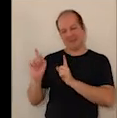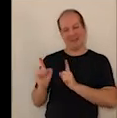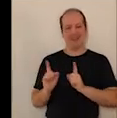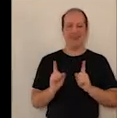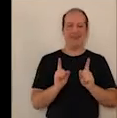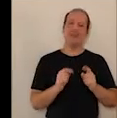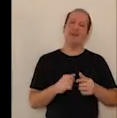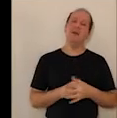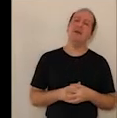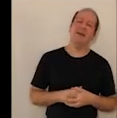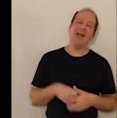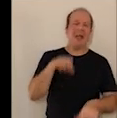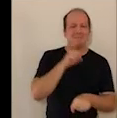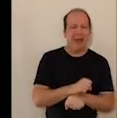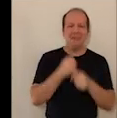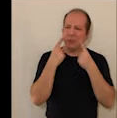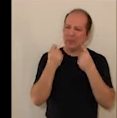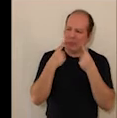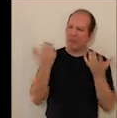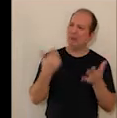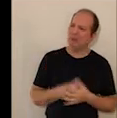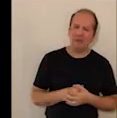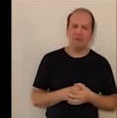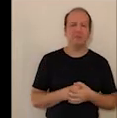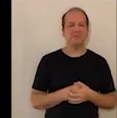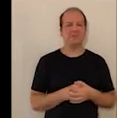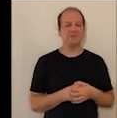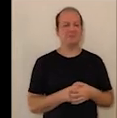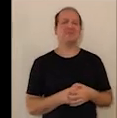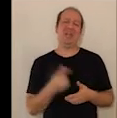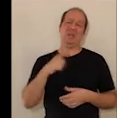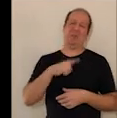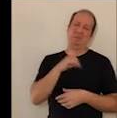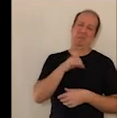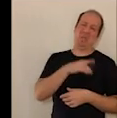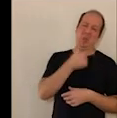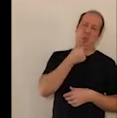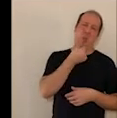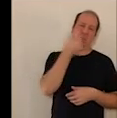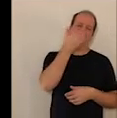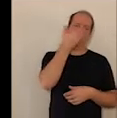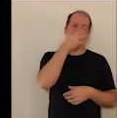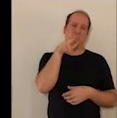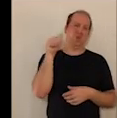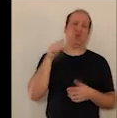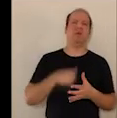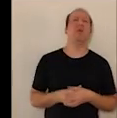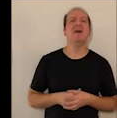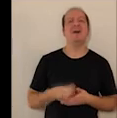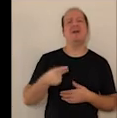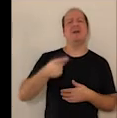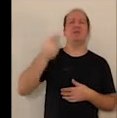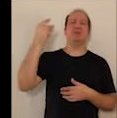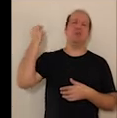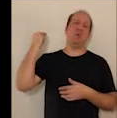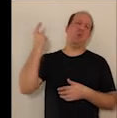Vamos, pare com essa choradeira. O que hão de pensar? Eu tenho medo desse homem que nunca vi. Há muito tempo deixou de ser